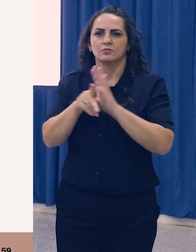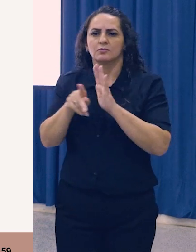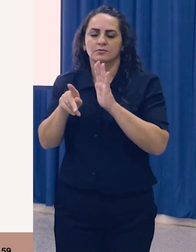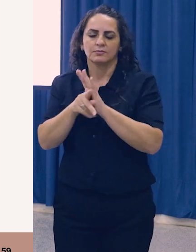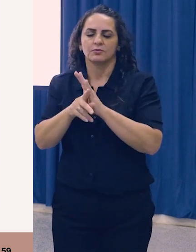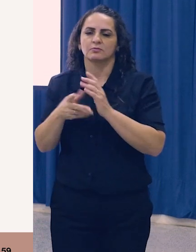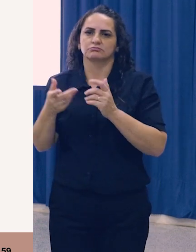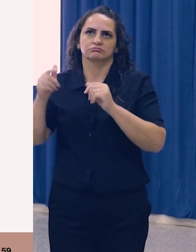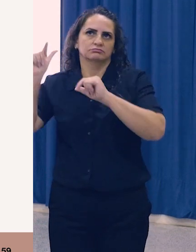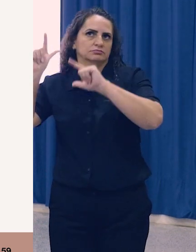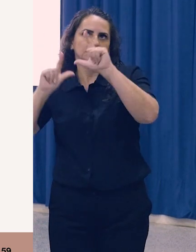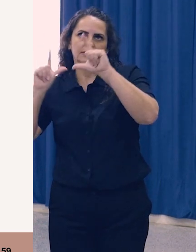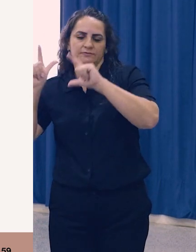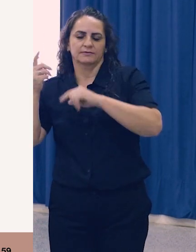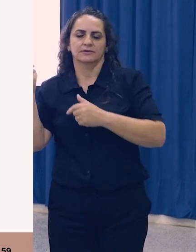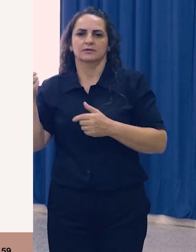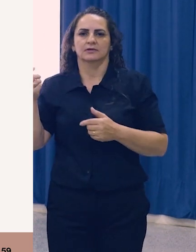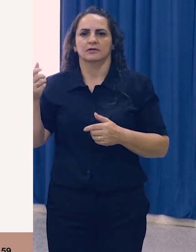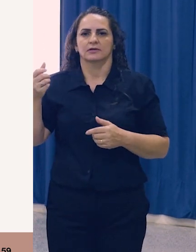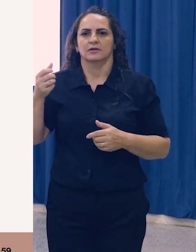encabeçando TV, rádio,